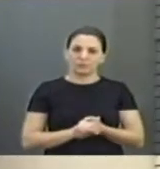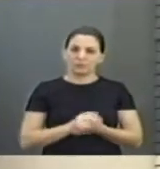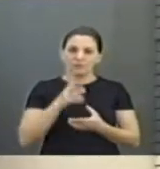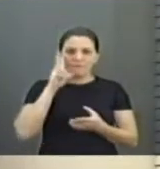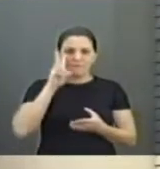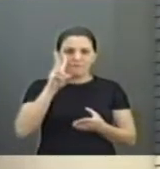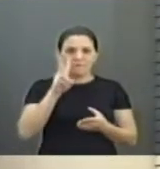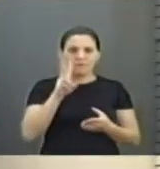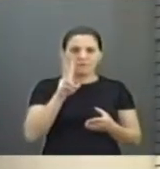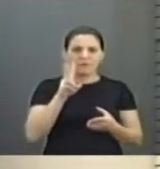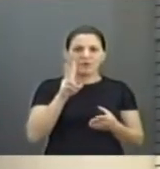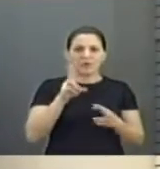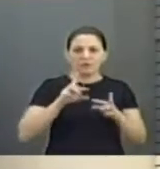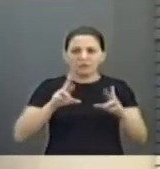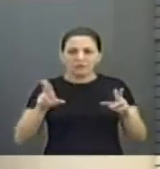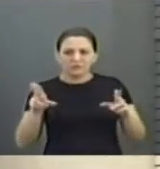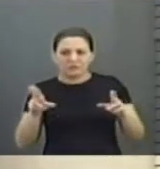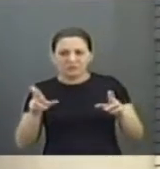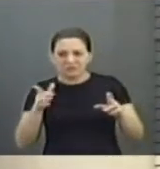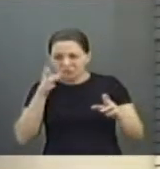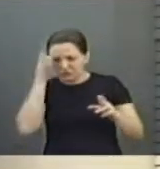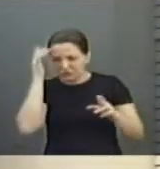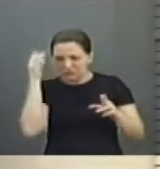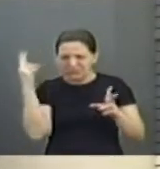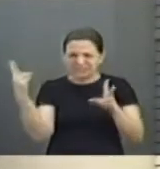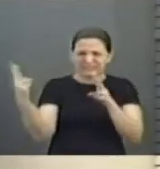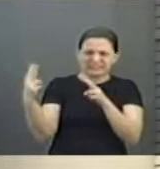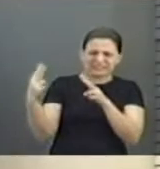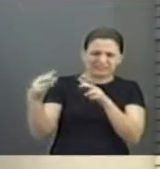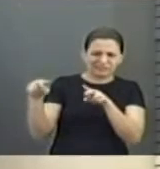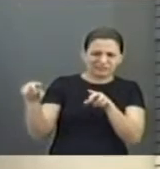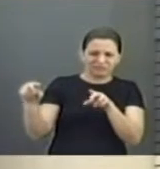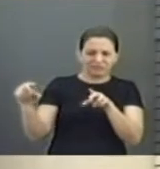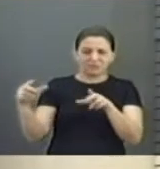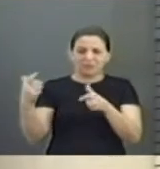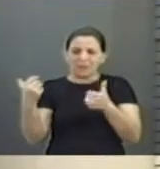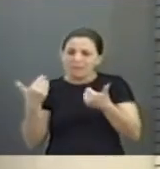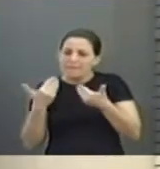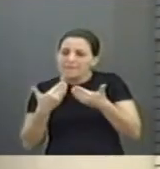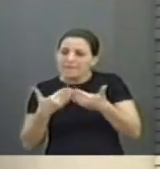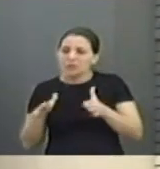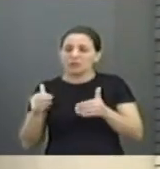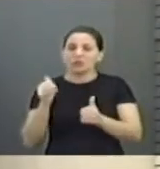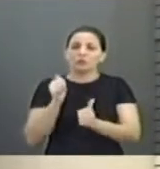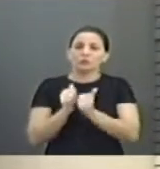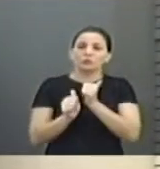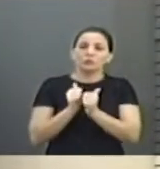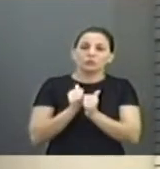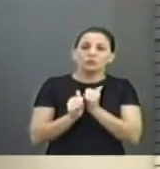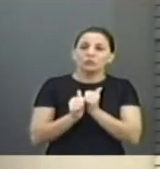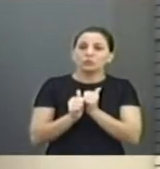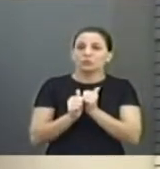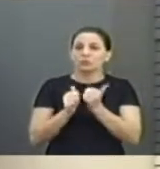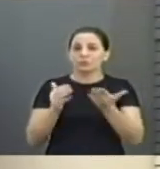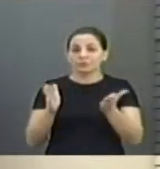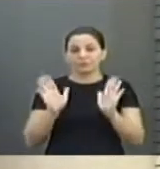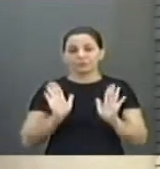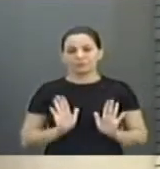olhar-se torto para alguém, ou, de repente, se perder um jogo. Tá?